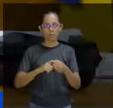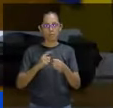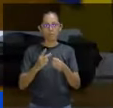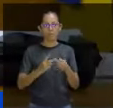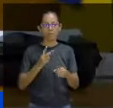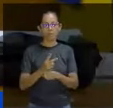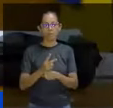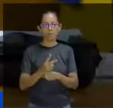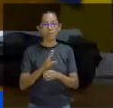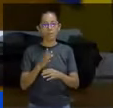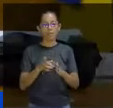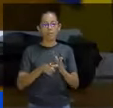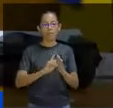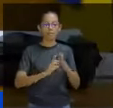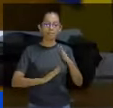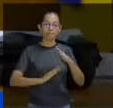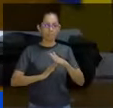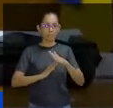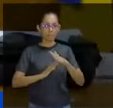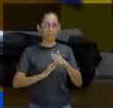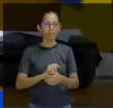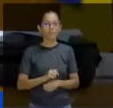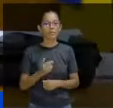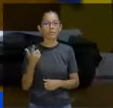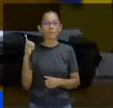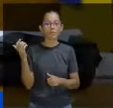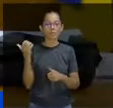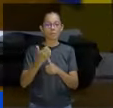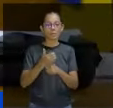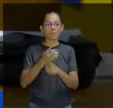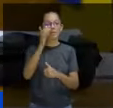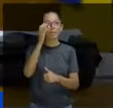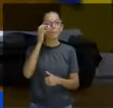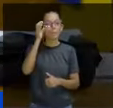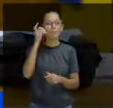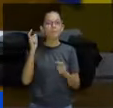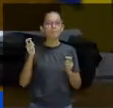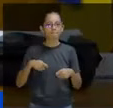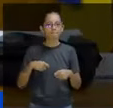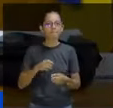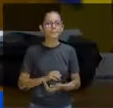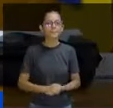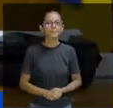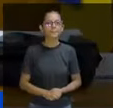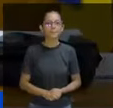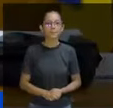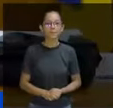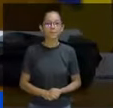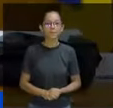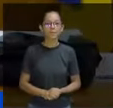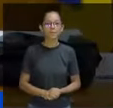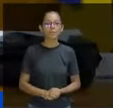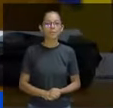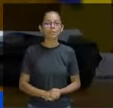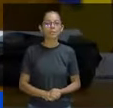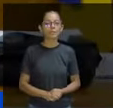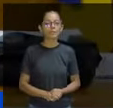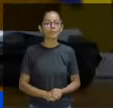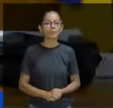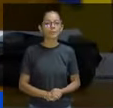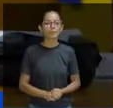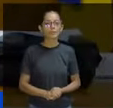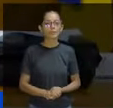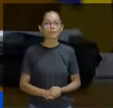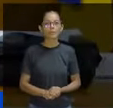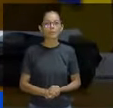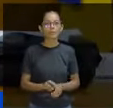Mas eu vou ficar, o desembargador Carmo vai assumir, vai ficar na presidência, na vice e na corregedoria. E já falamos também com o